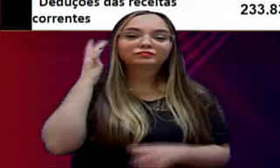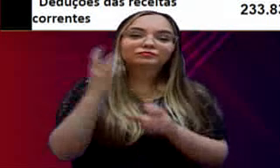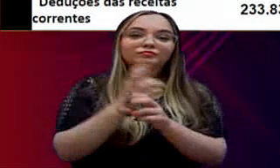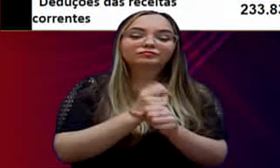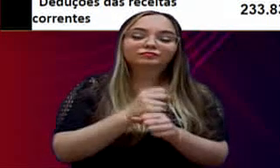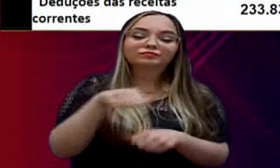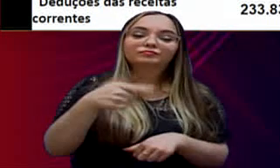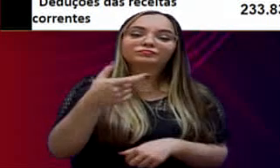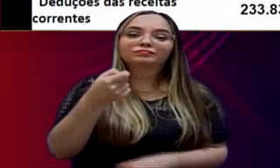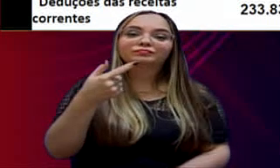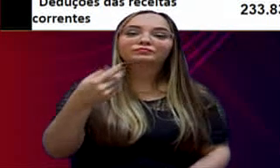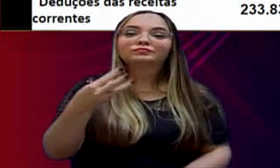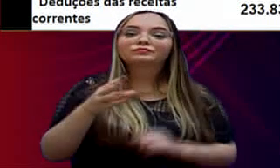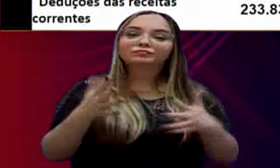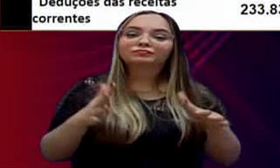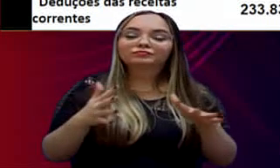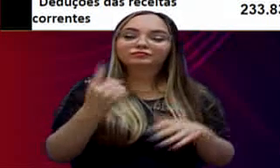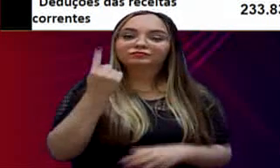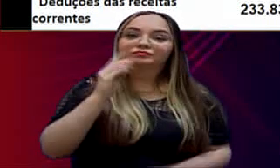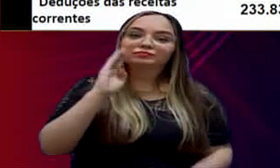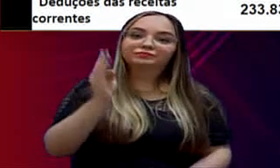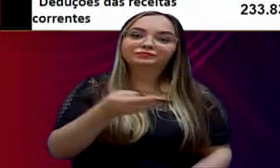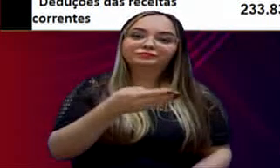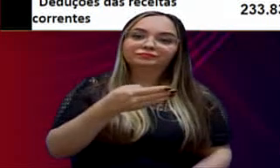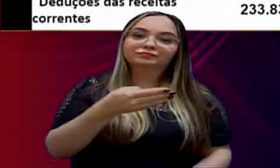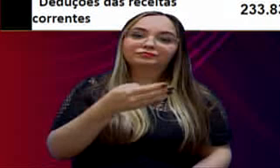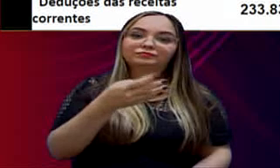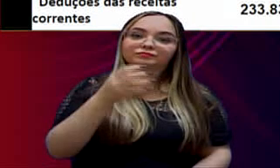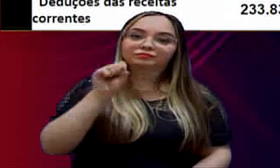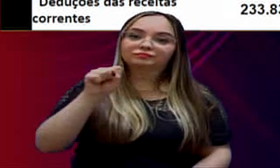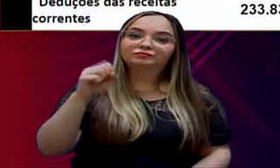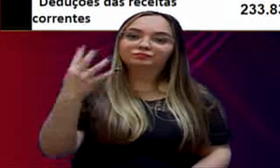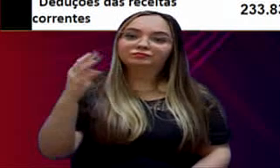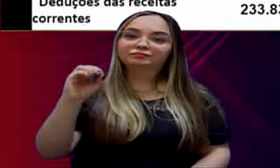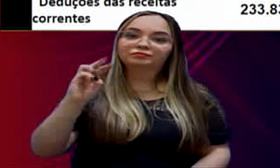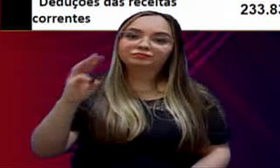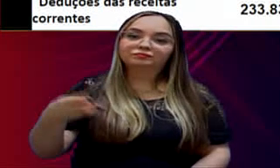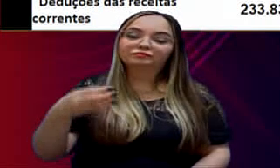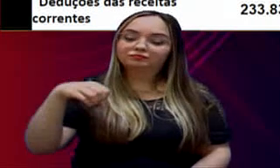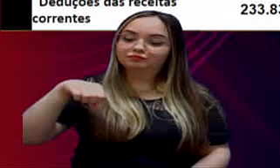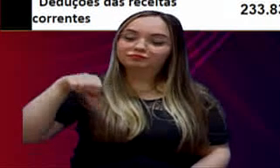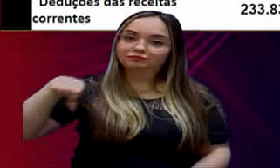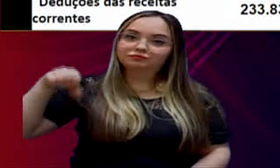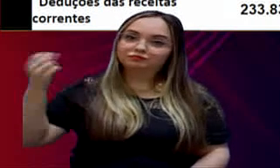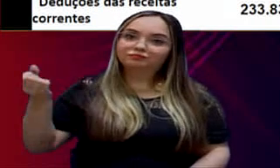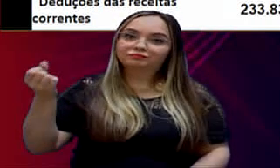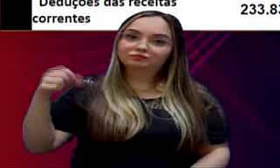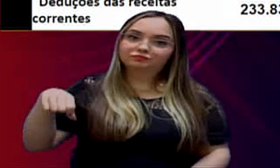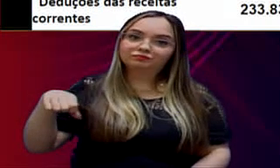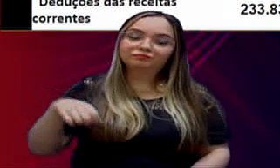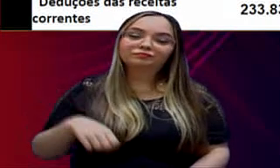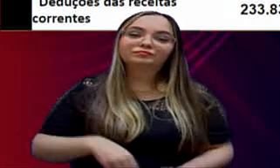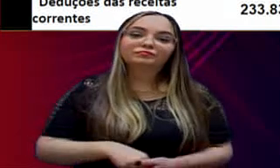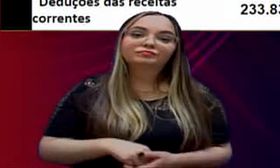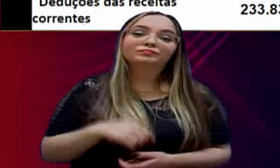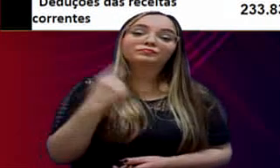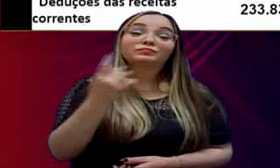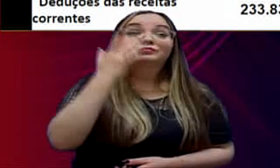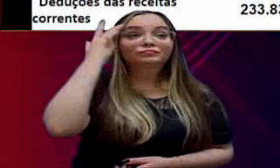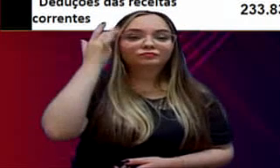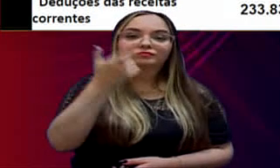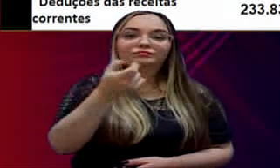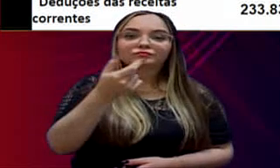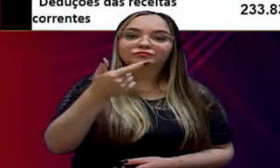2023 de 1 bilhão 840 milhões 969 estimativa 2024